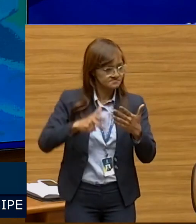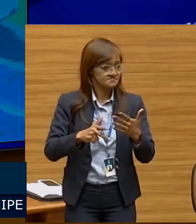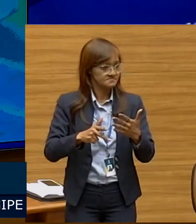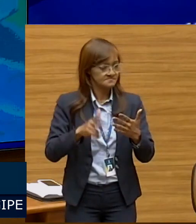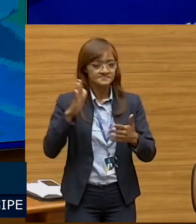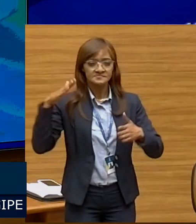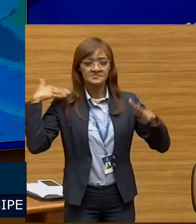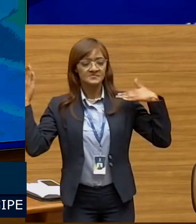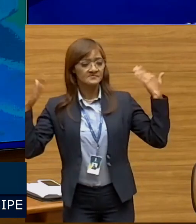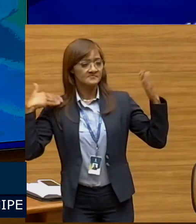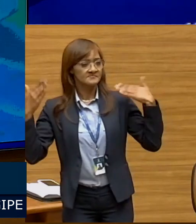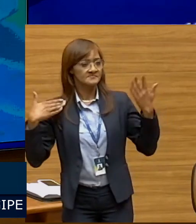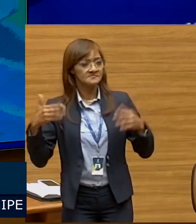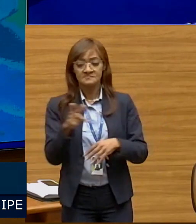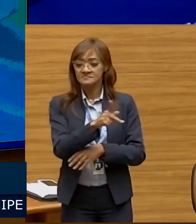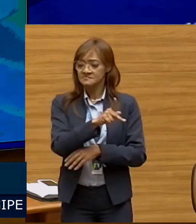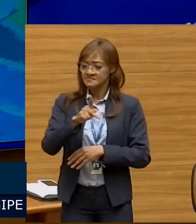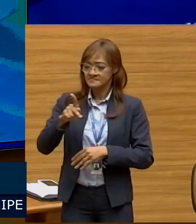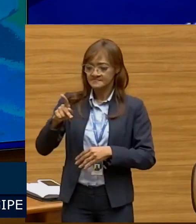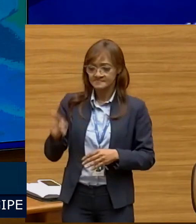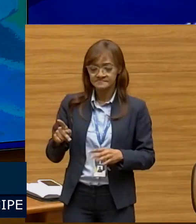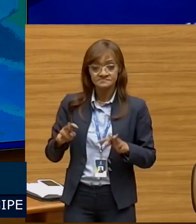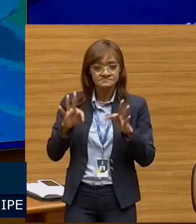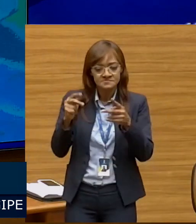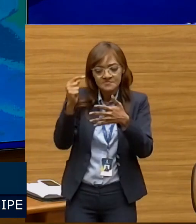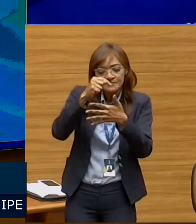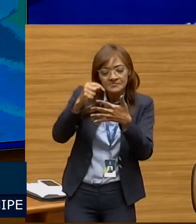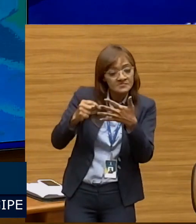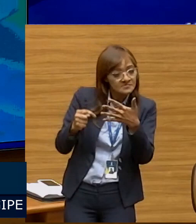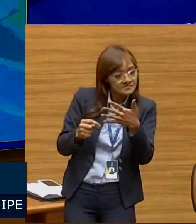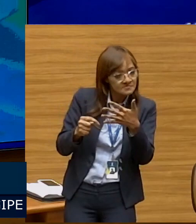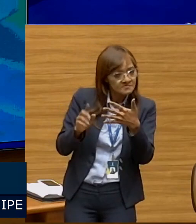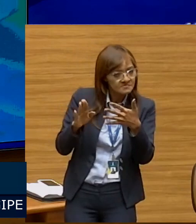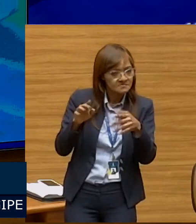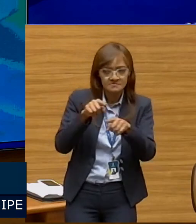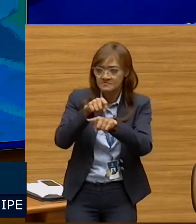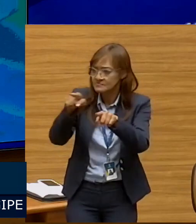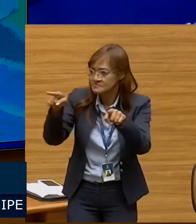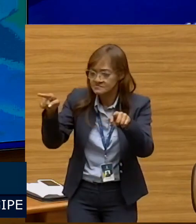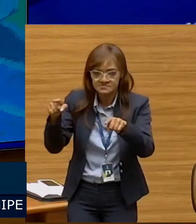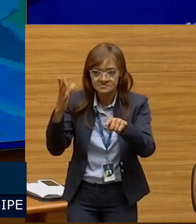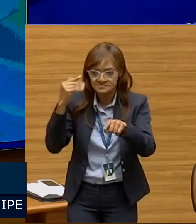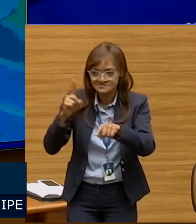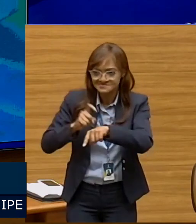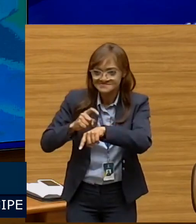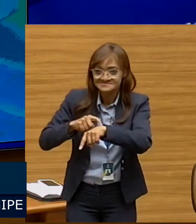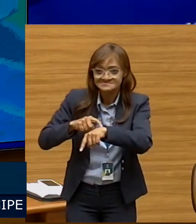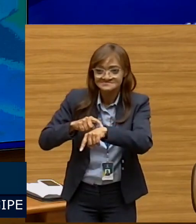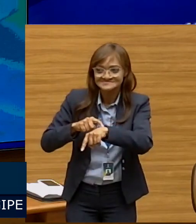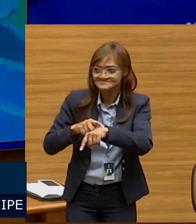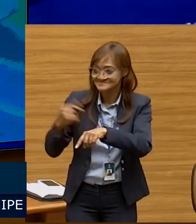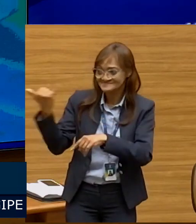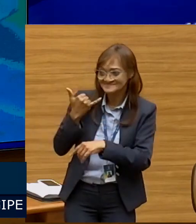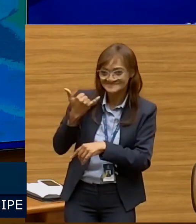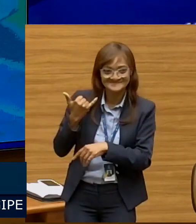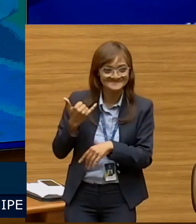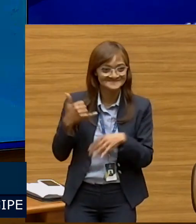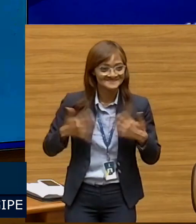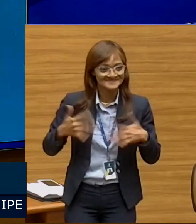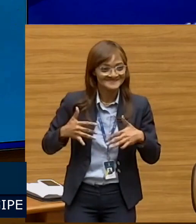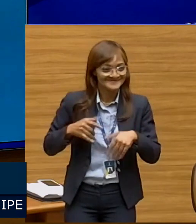lazer, previdência, algumas das áreas pontuadas. É, eu não sei se tem alguém contando o tempo, mas me situem que eu sou prolixo.